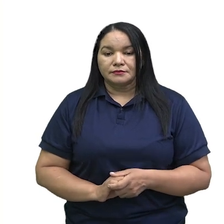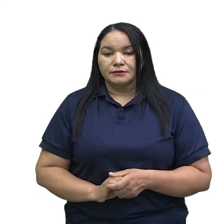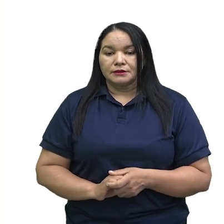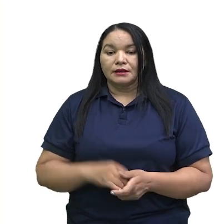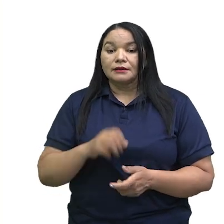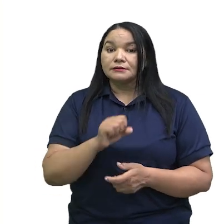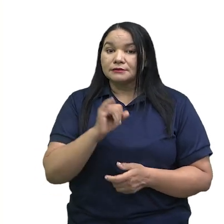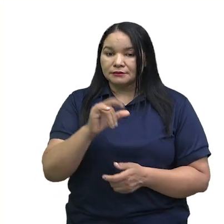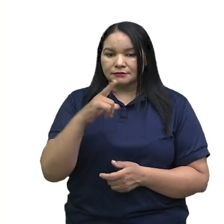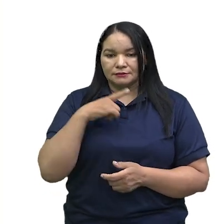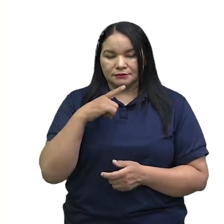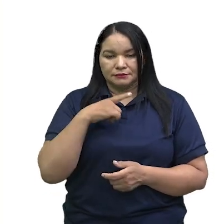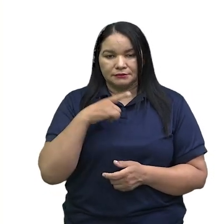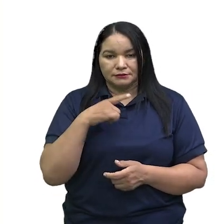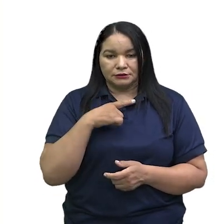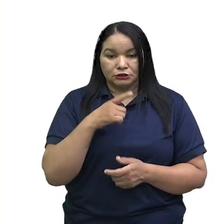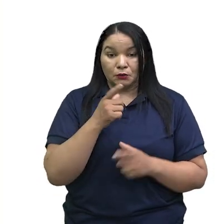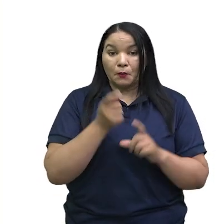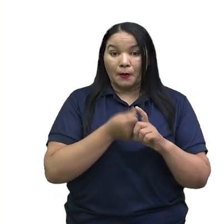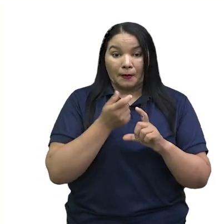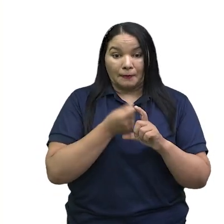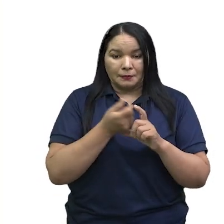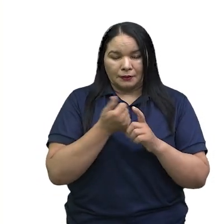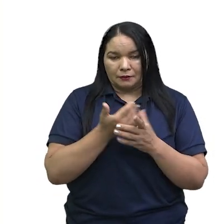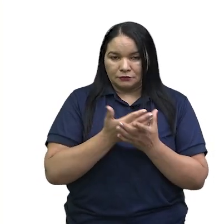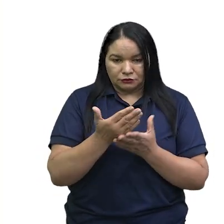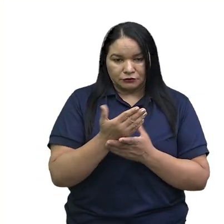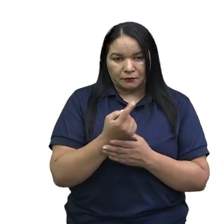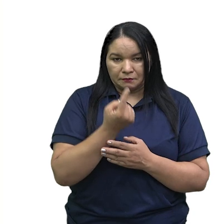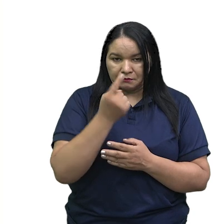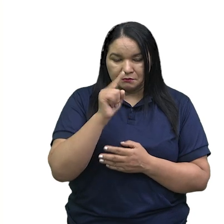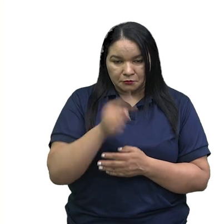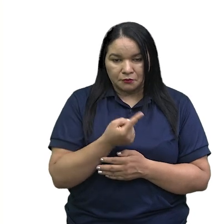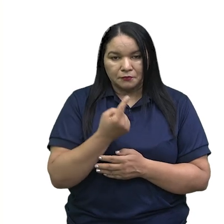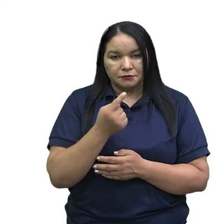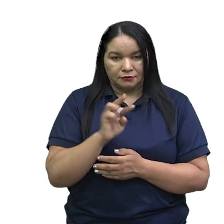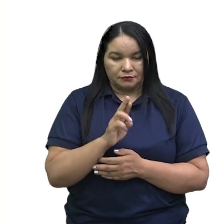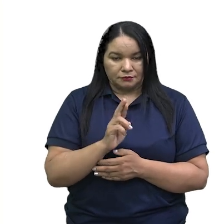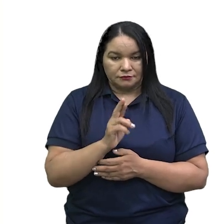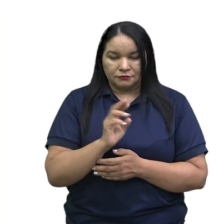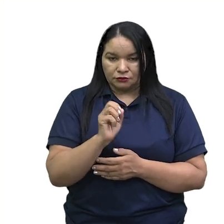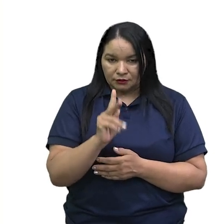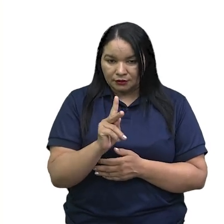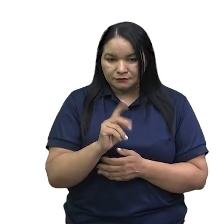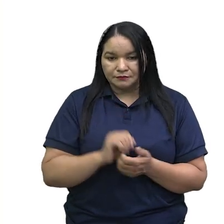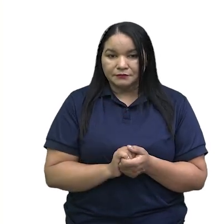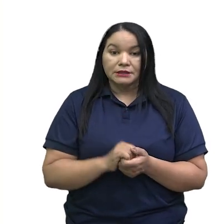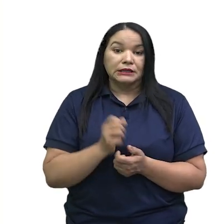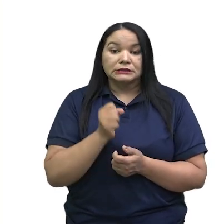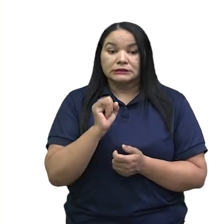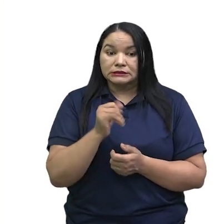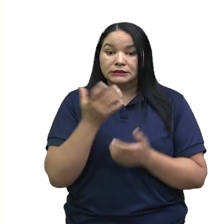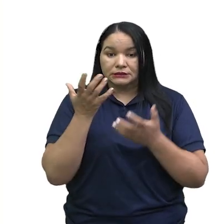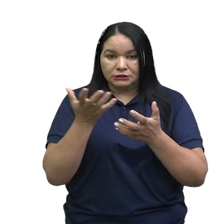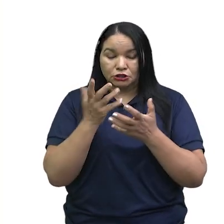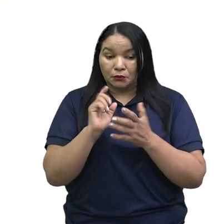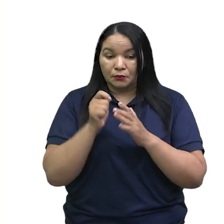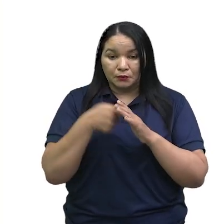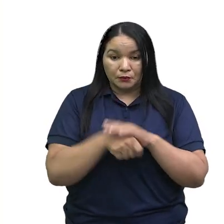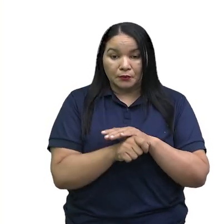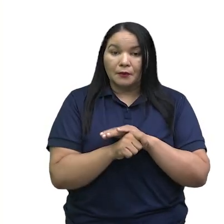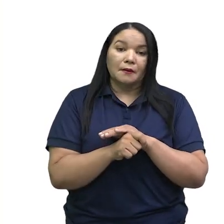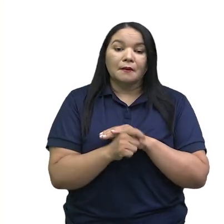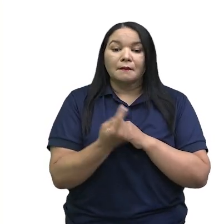Vamos supor que você tenha um capital inicial de R$1.000, perfeito? Eu quero aplicar esse capital inicial